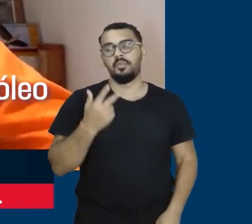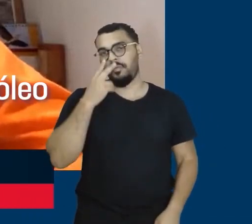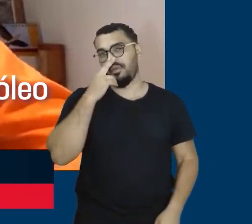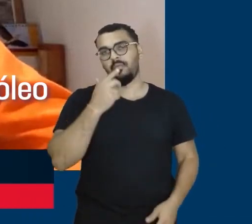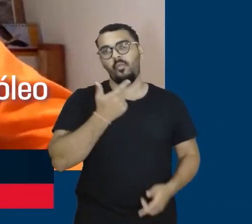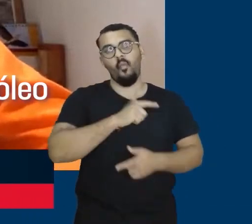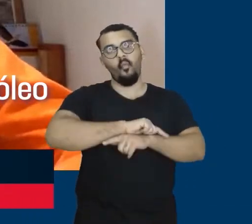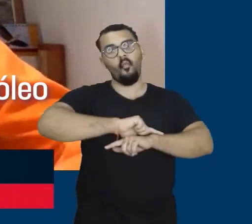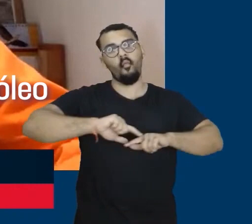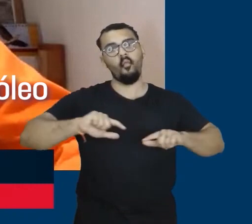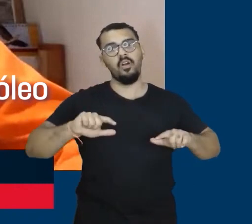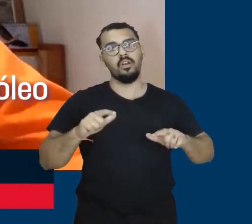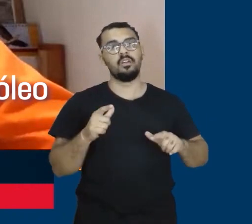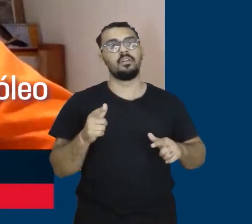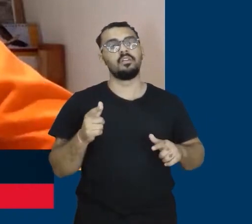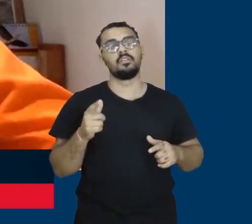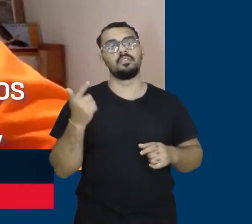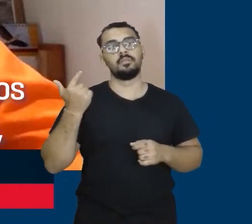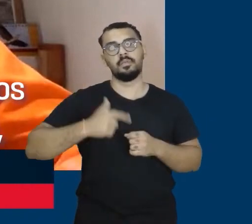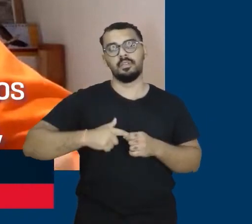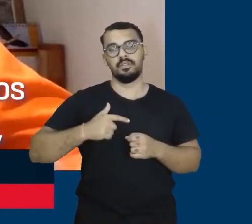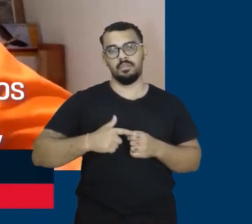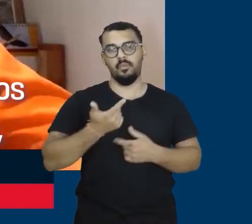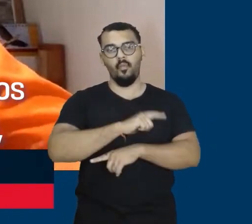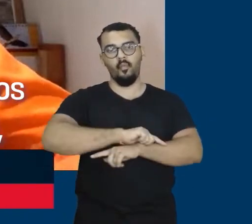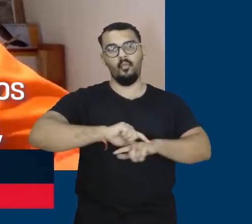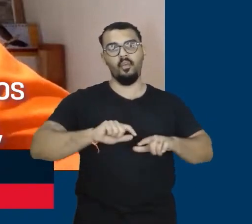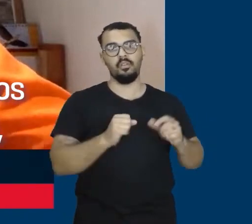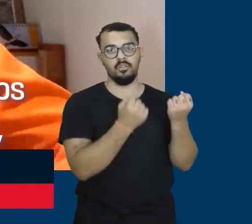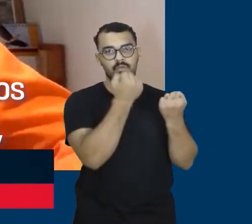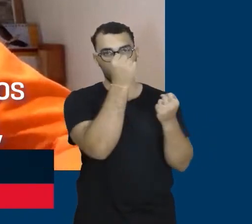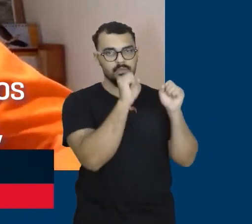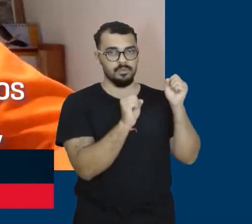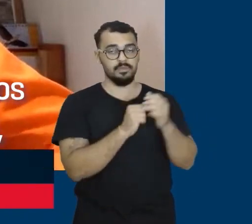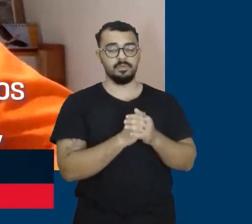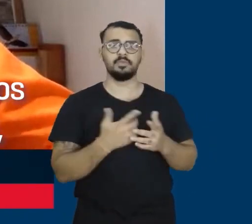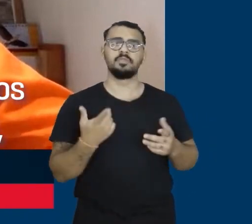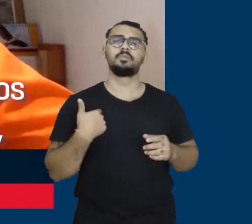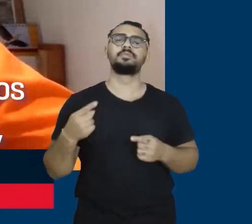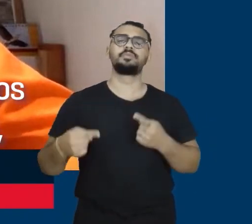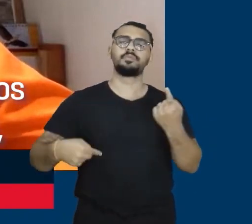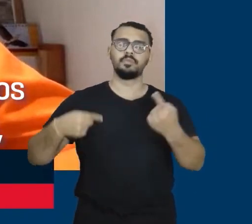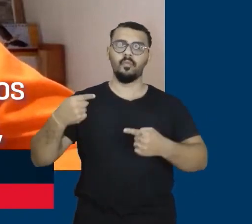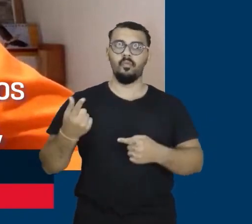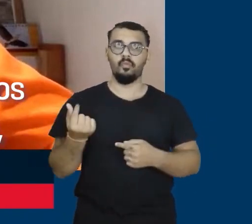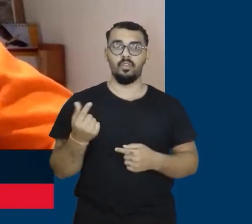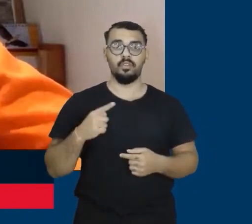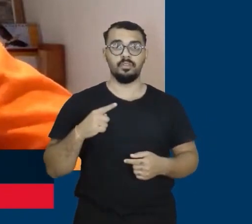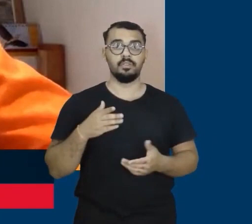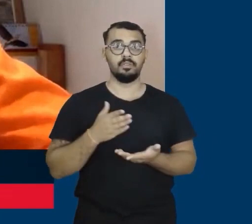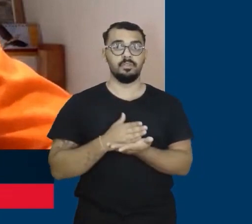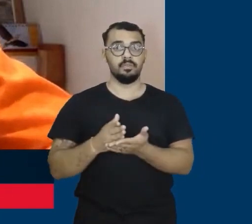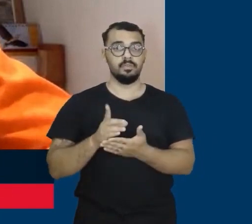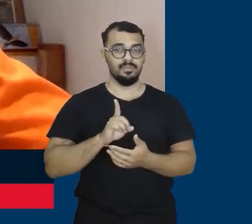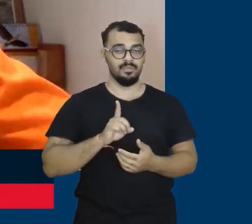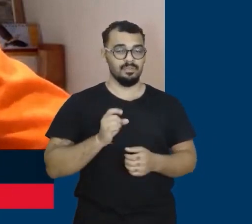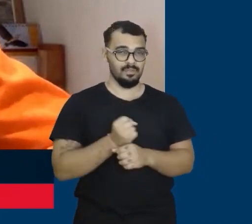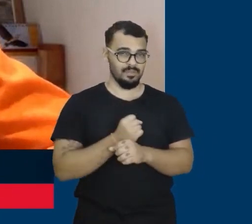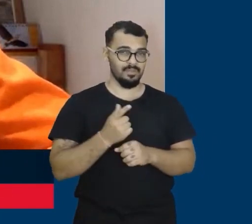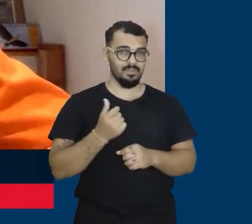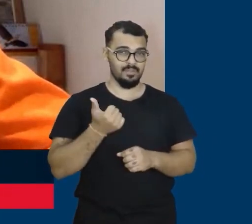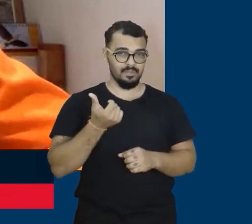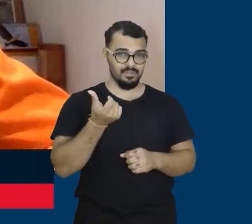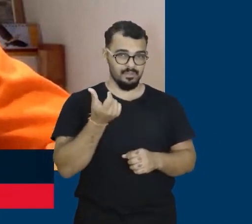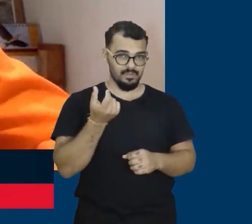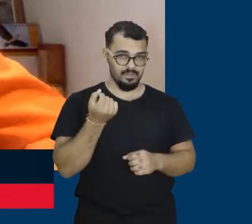nenhuma gota de petróleo ainda refinarias então essa política de preços implementada lá em 2016 ela foi se